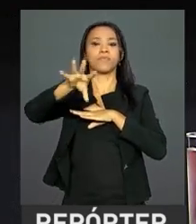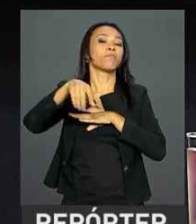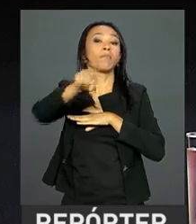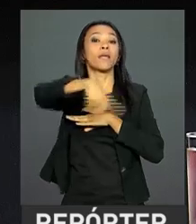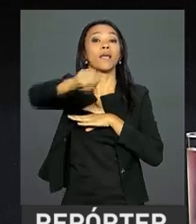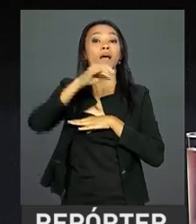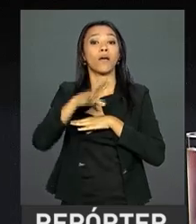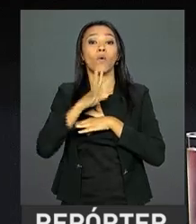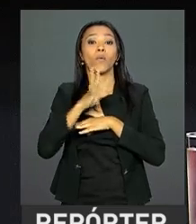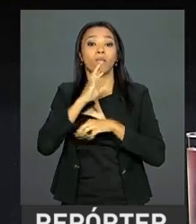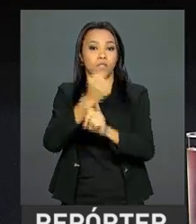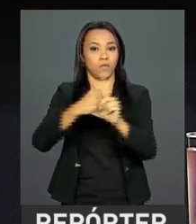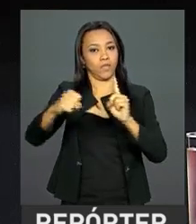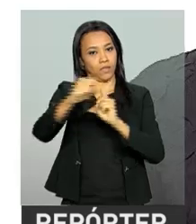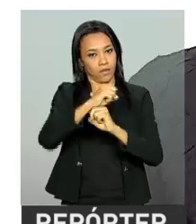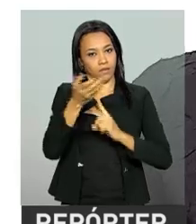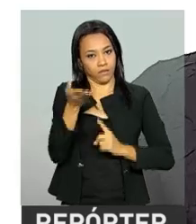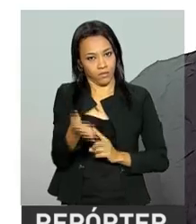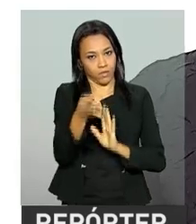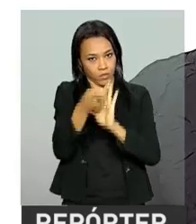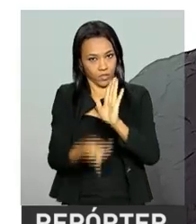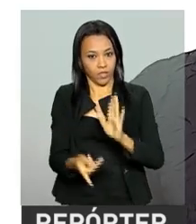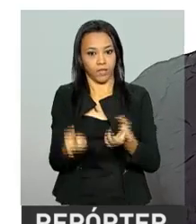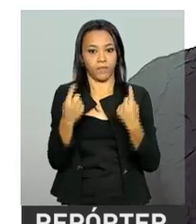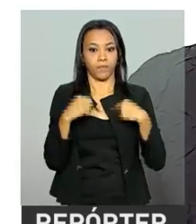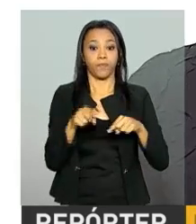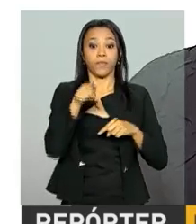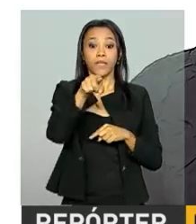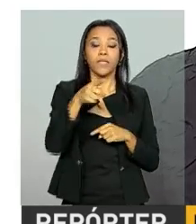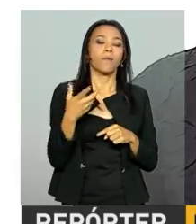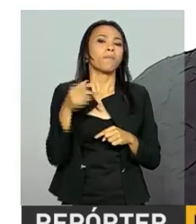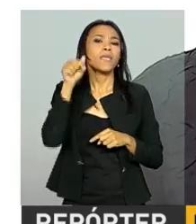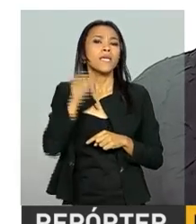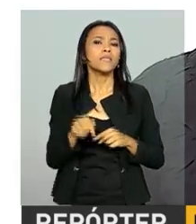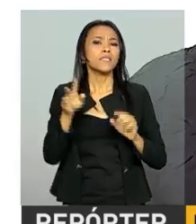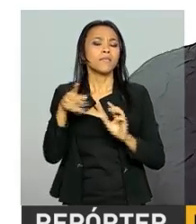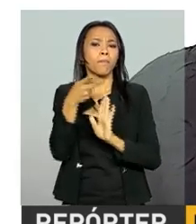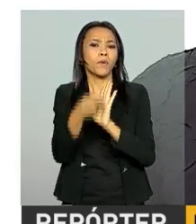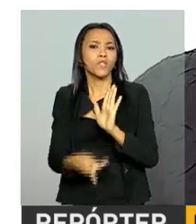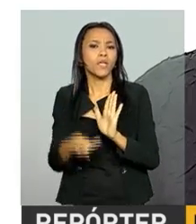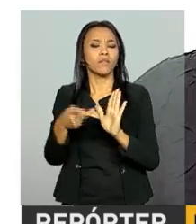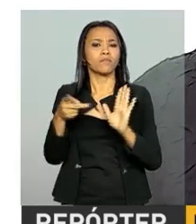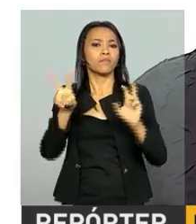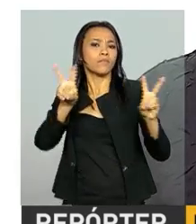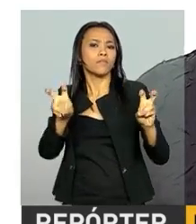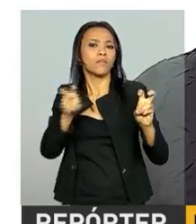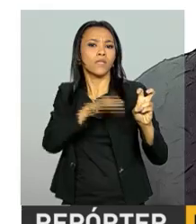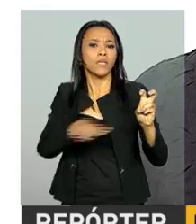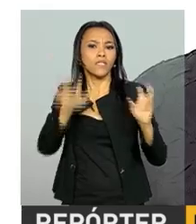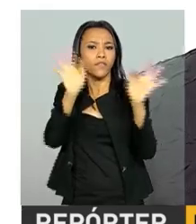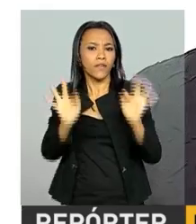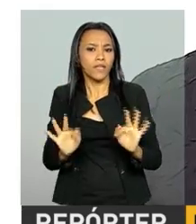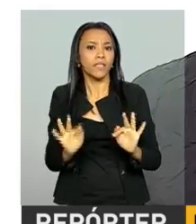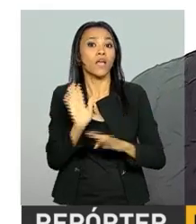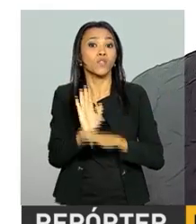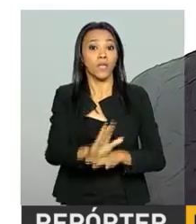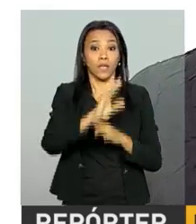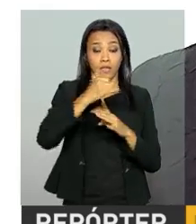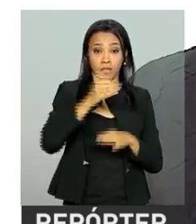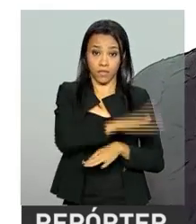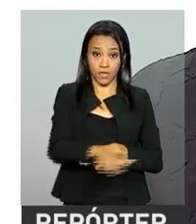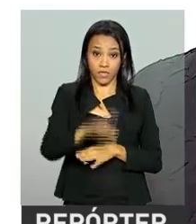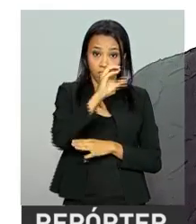contribuir com esse projeto o criança feliz vai beneficiar 4 milhões de crianças de 0 a 3